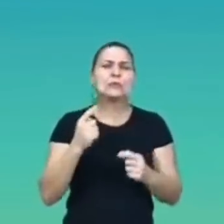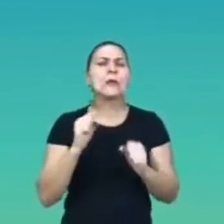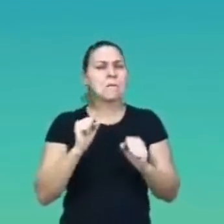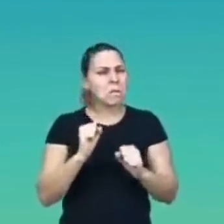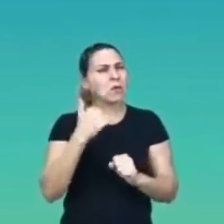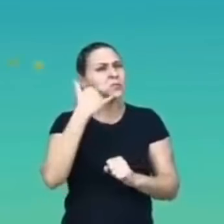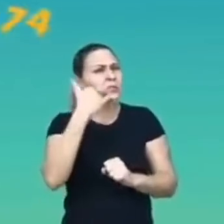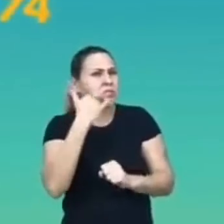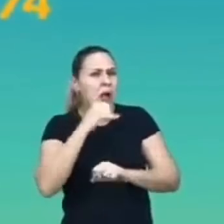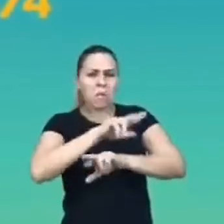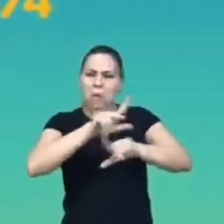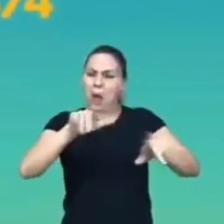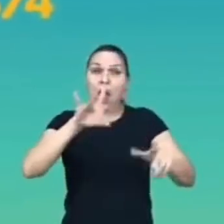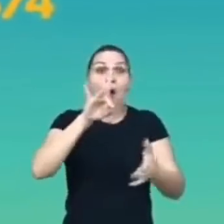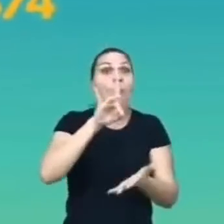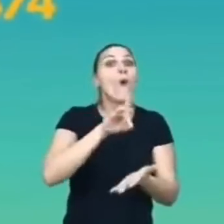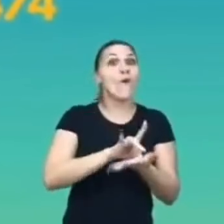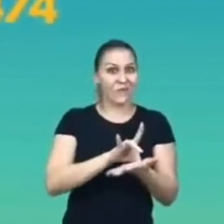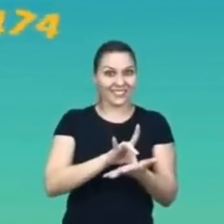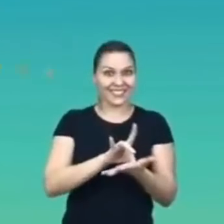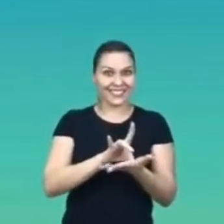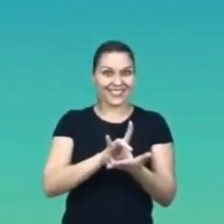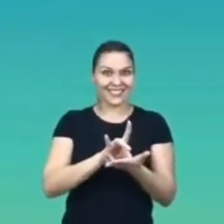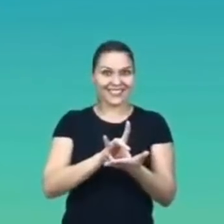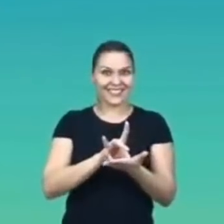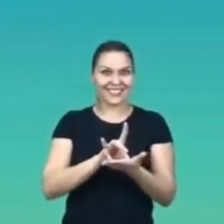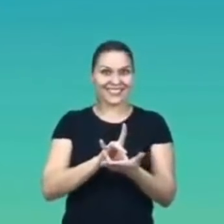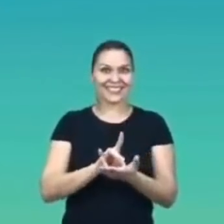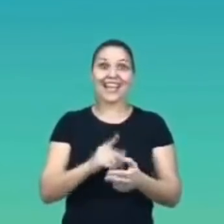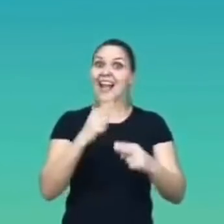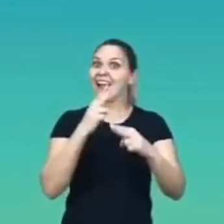dúvida? Procure um de nossos canais oficiais.